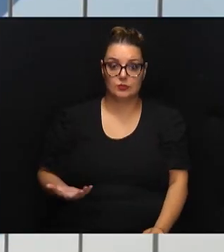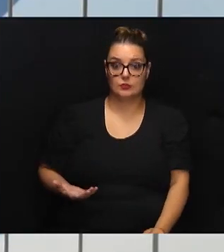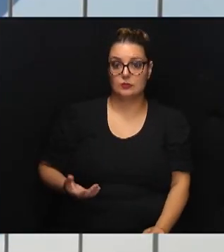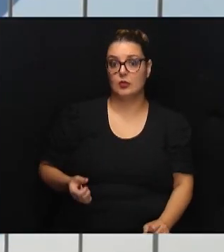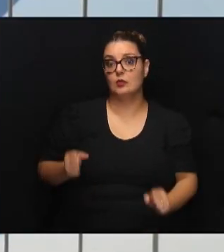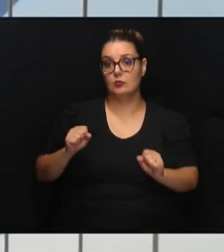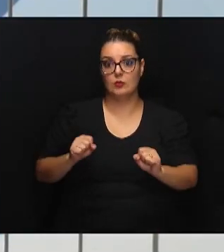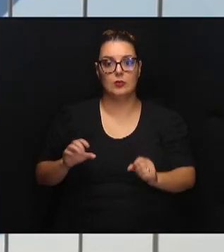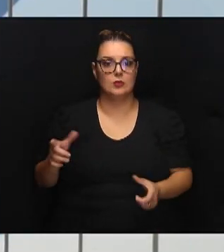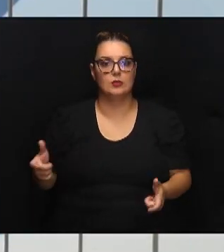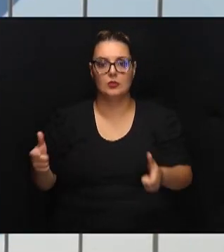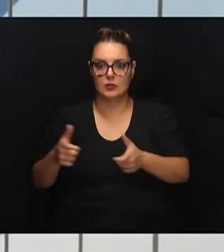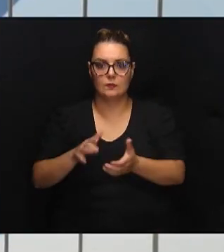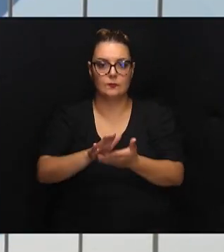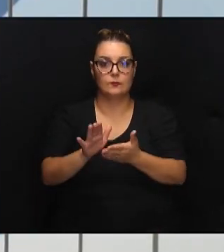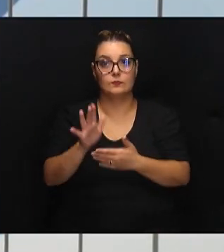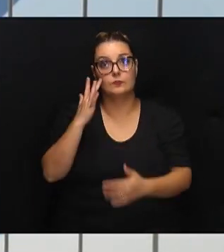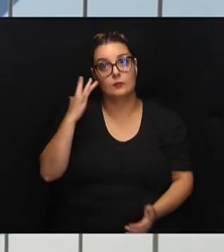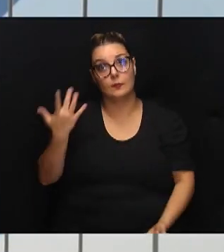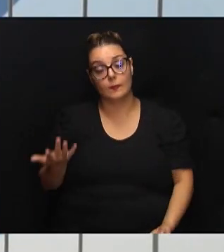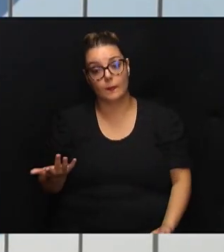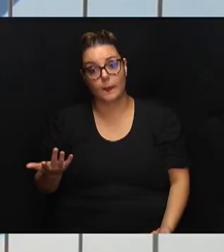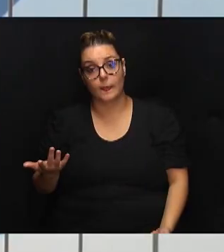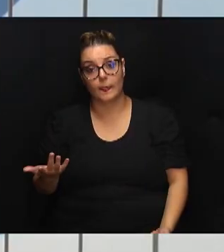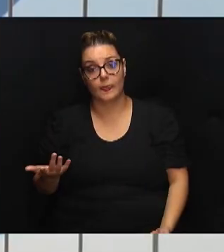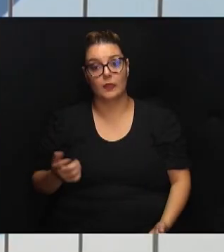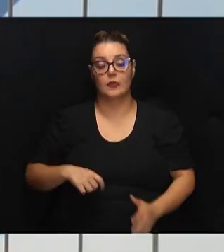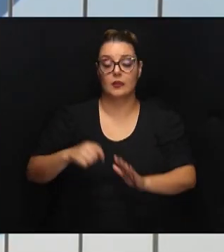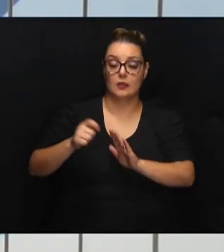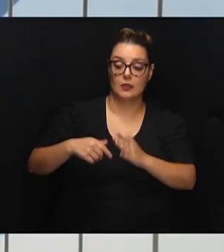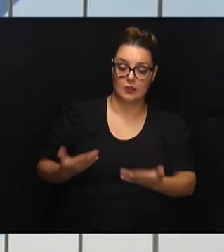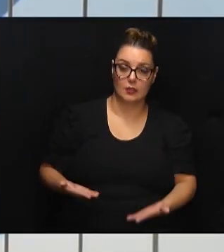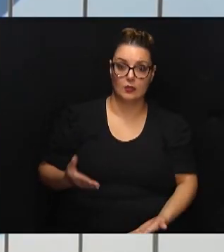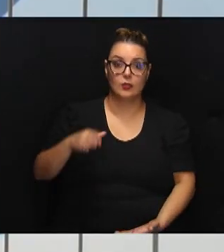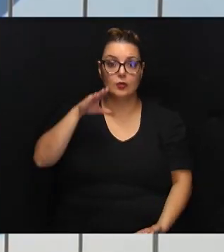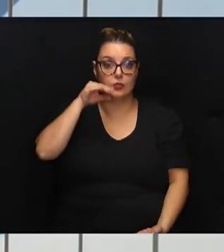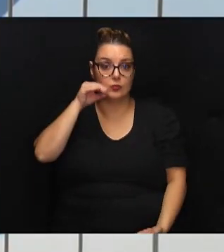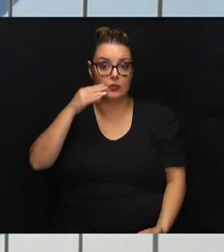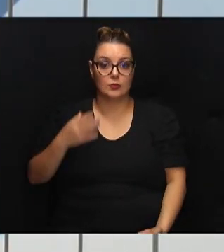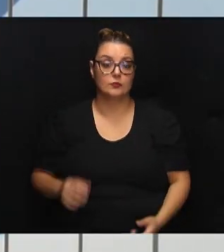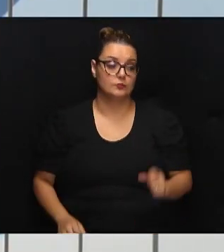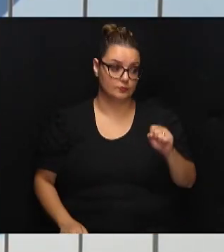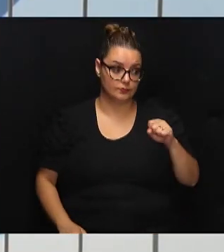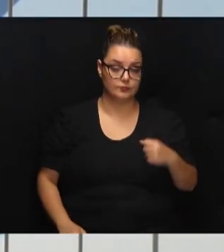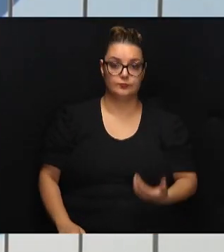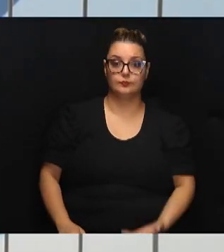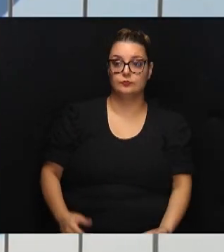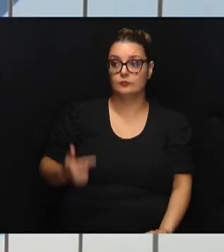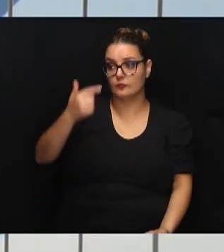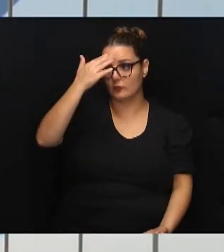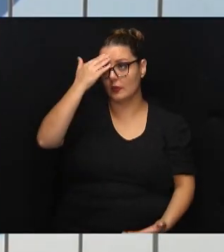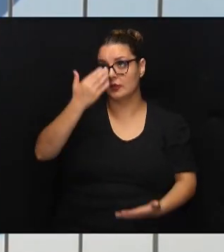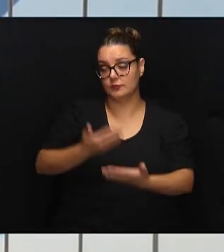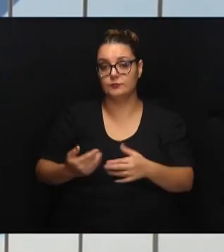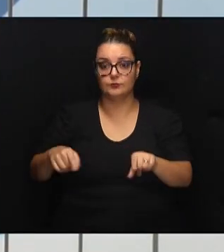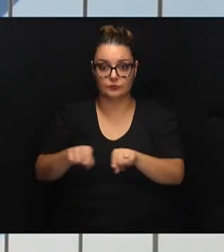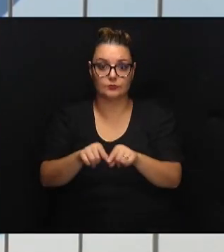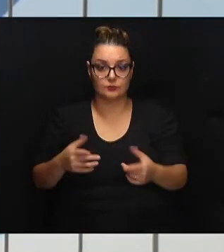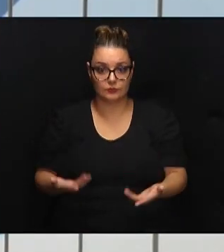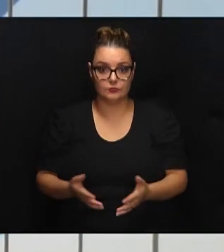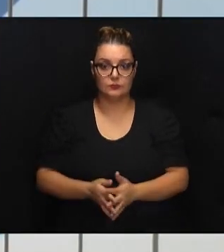até reduzir custos, não sei, mas e a capacitação do funcionário. E eu acredito também